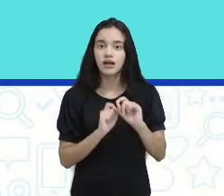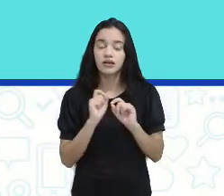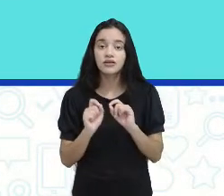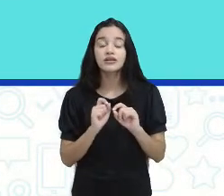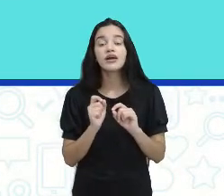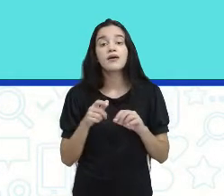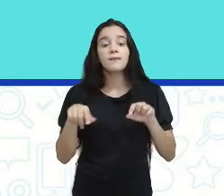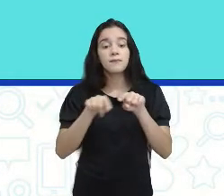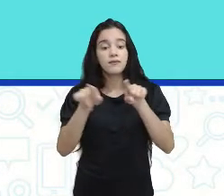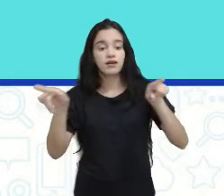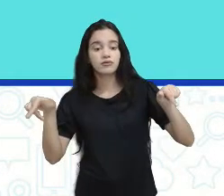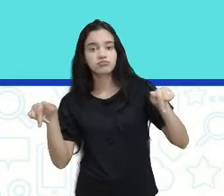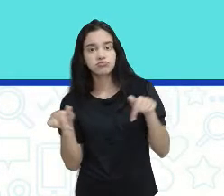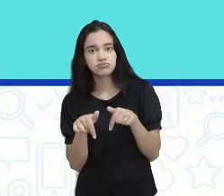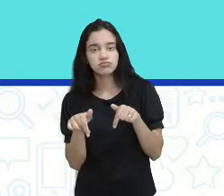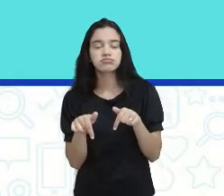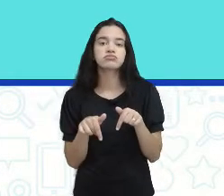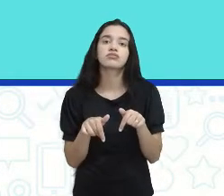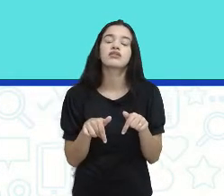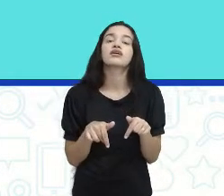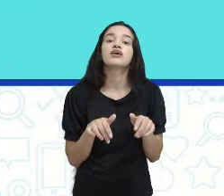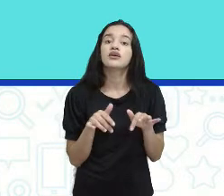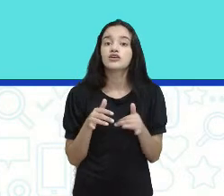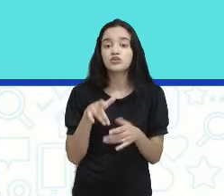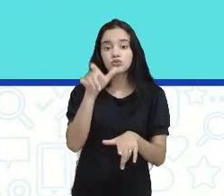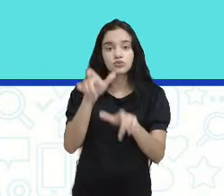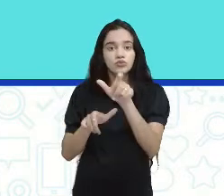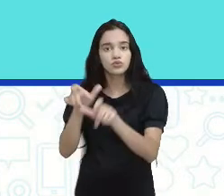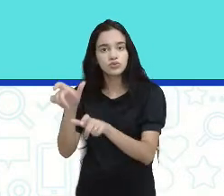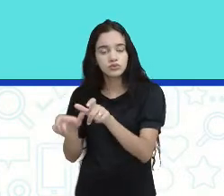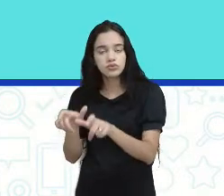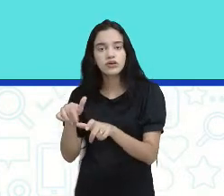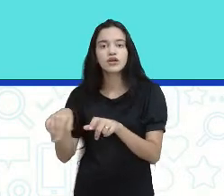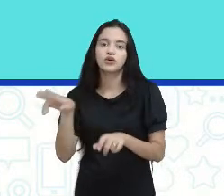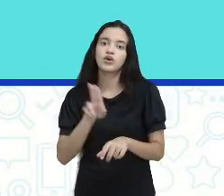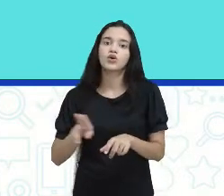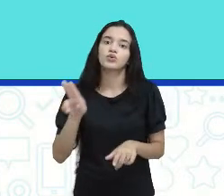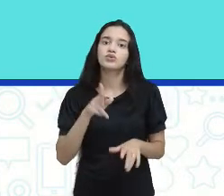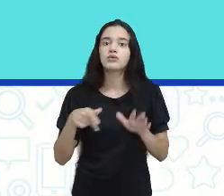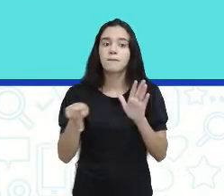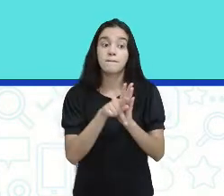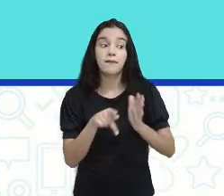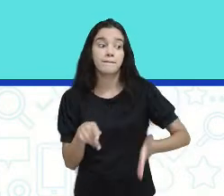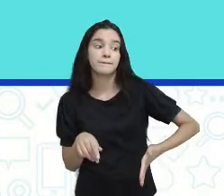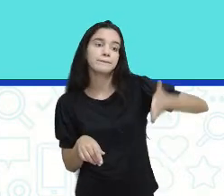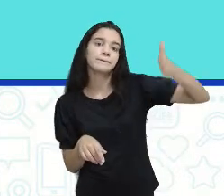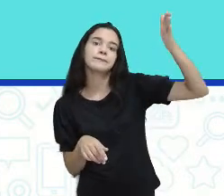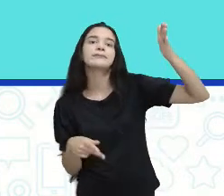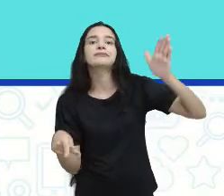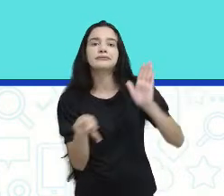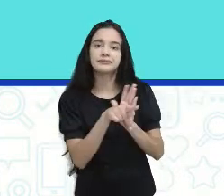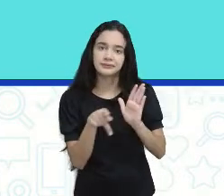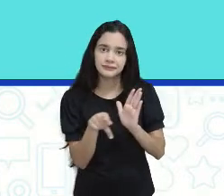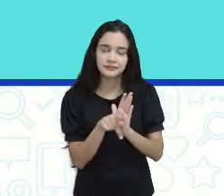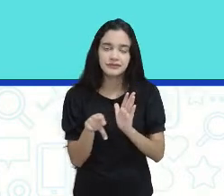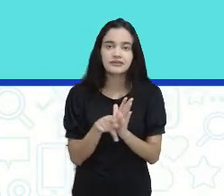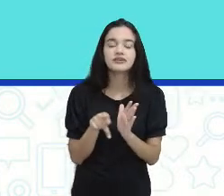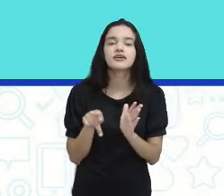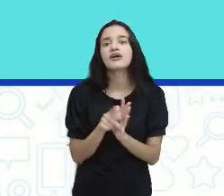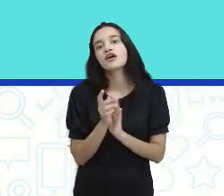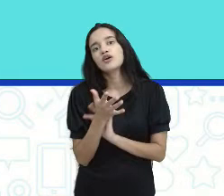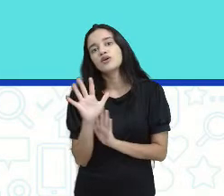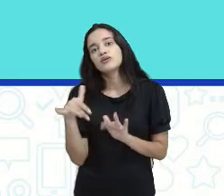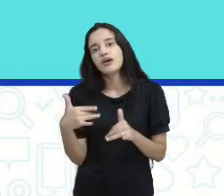para a quadra adversária, é permitido aí que o jogador use a sua própria parede, né, podendo assim fazer um tipo